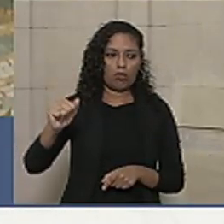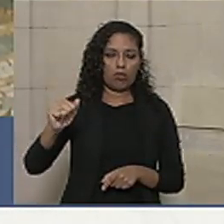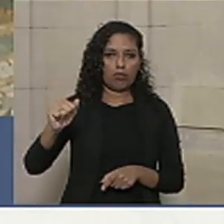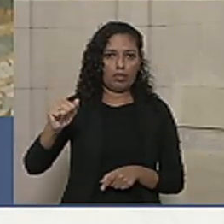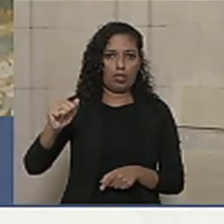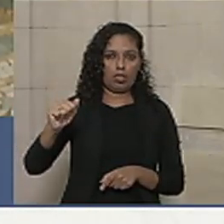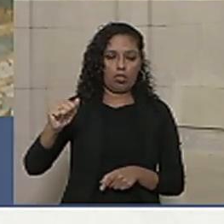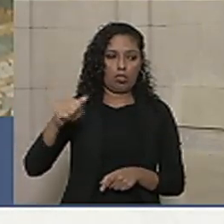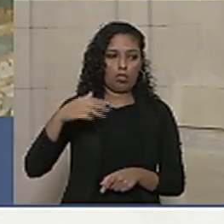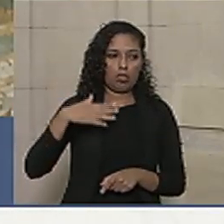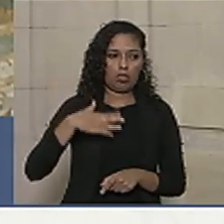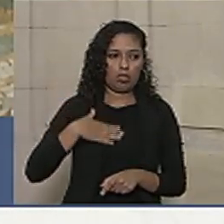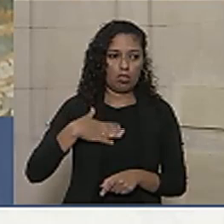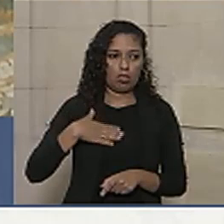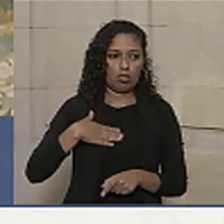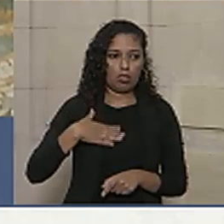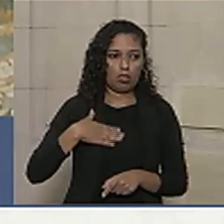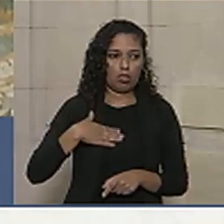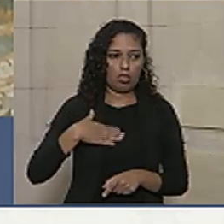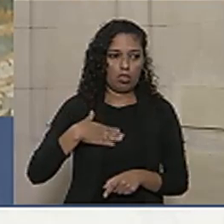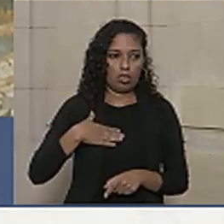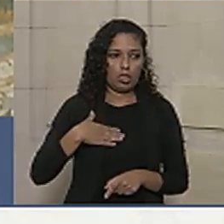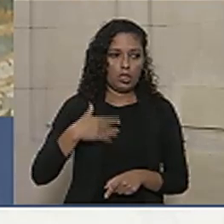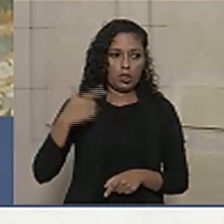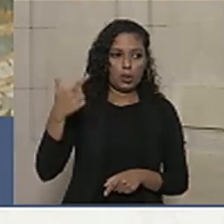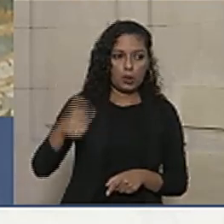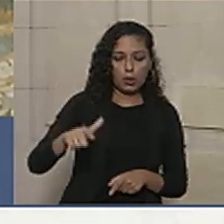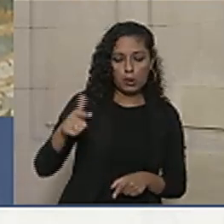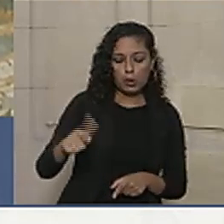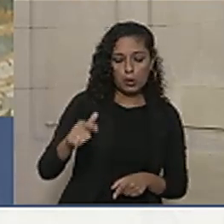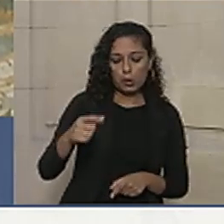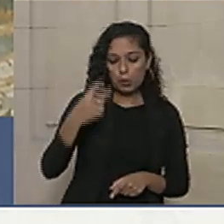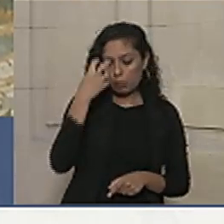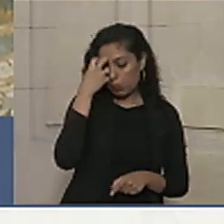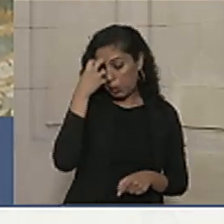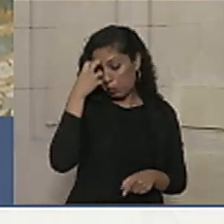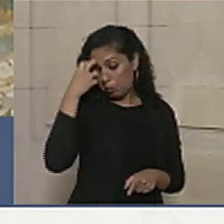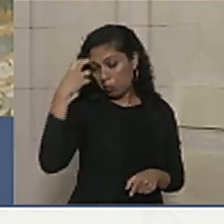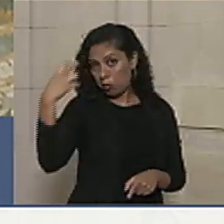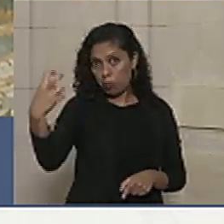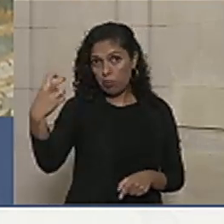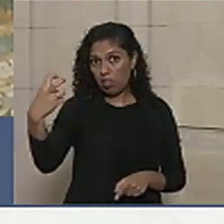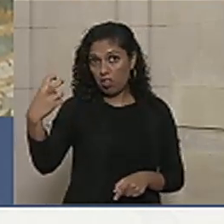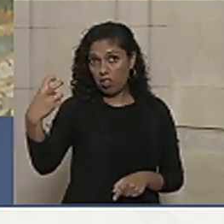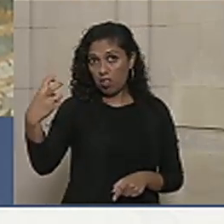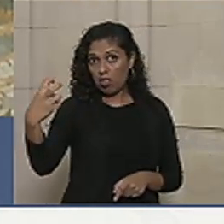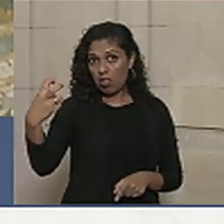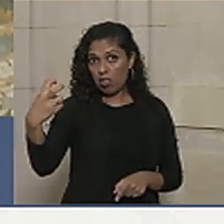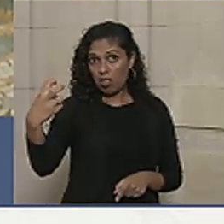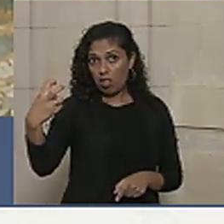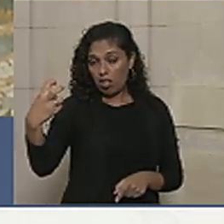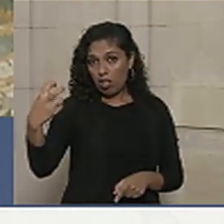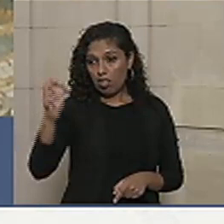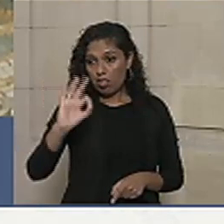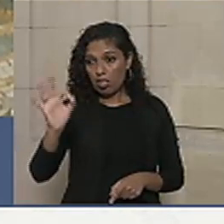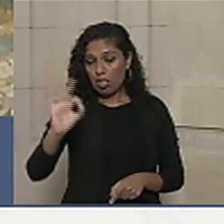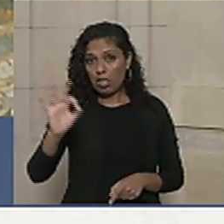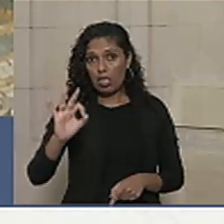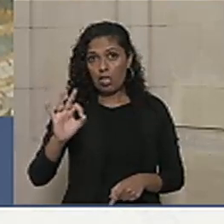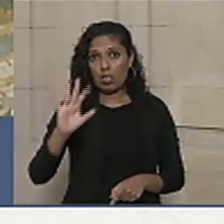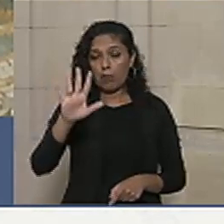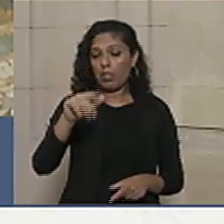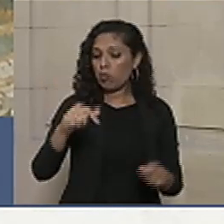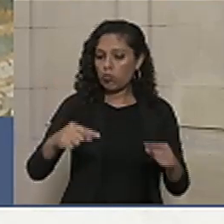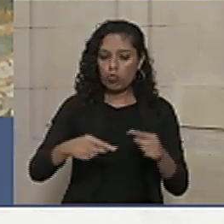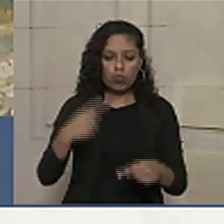frisar. Ser neófito, não ter experiência de parlamento, não significa ausência de decoro